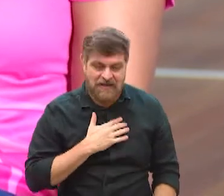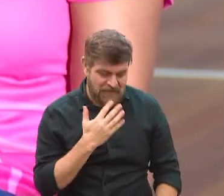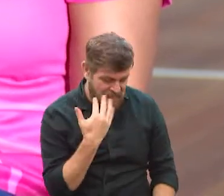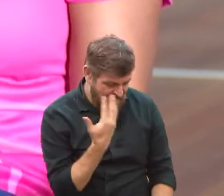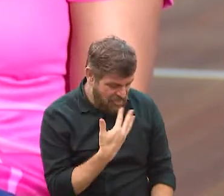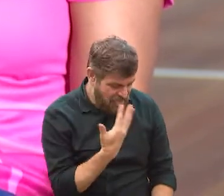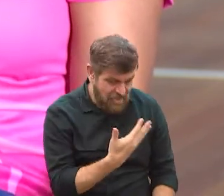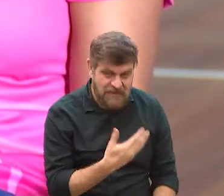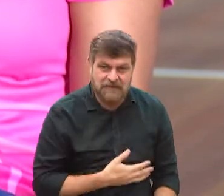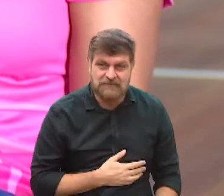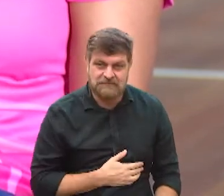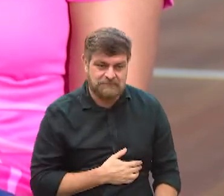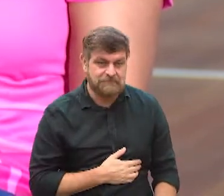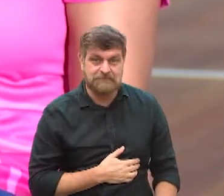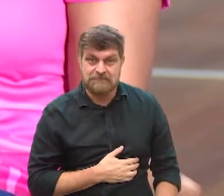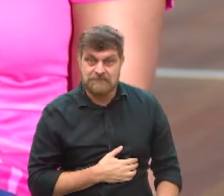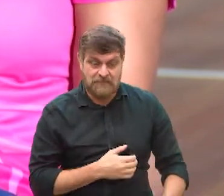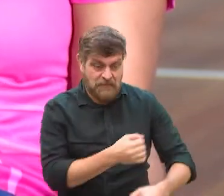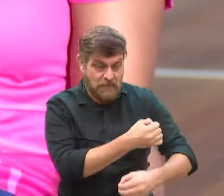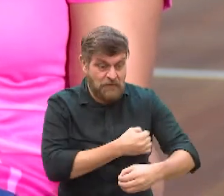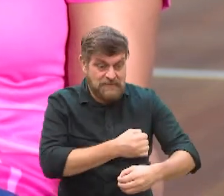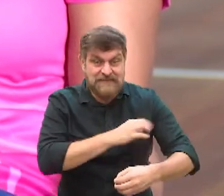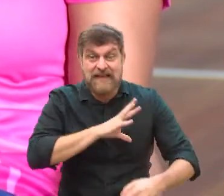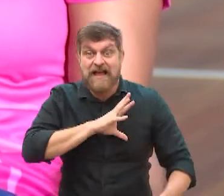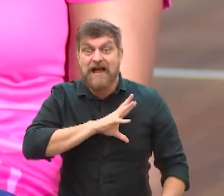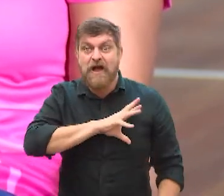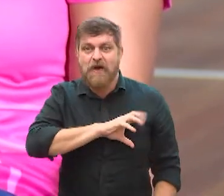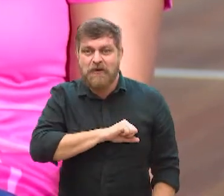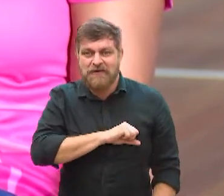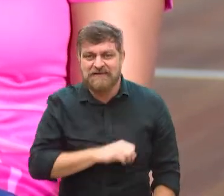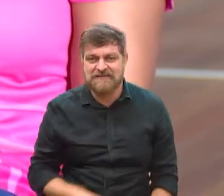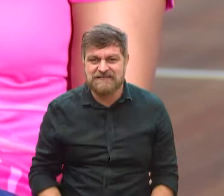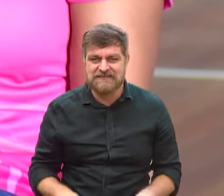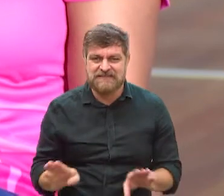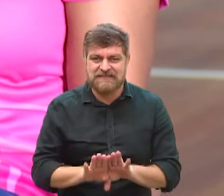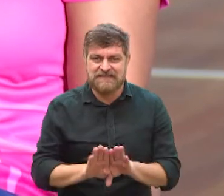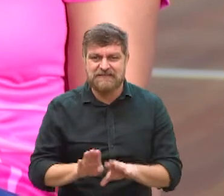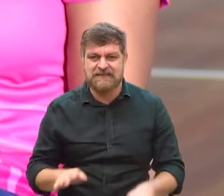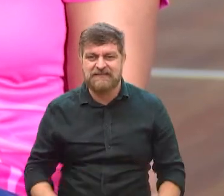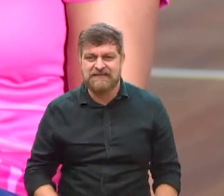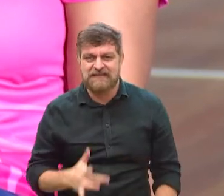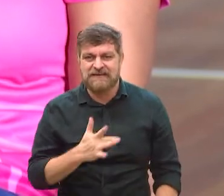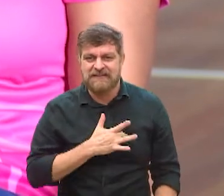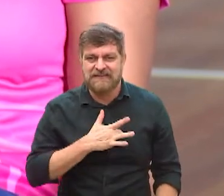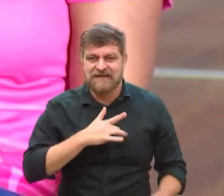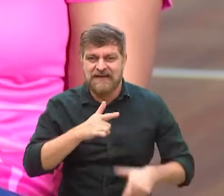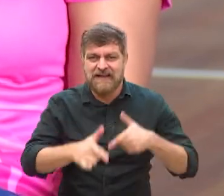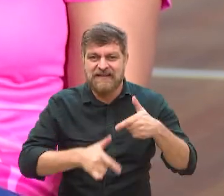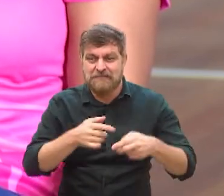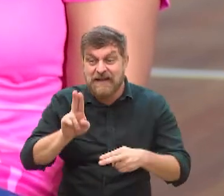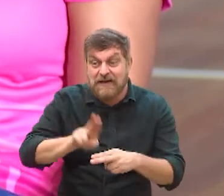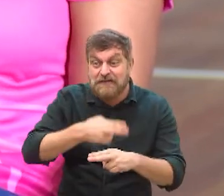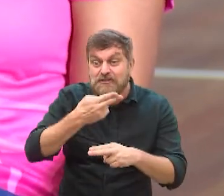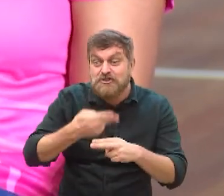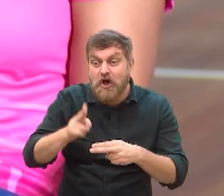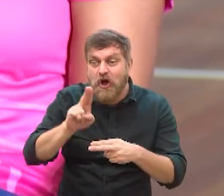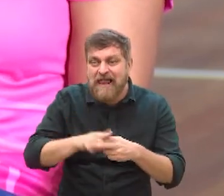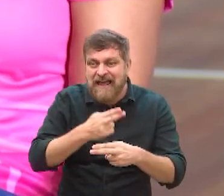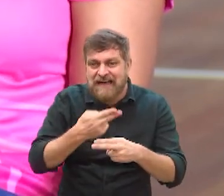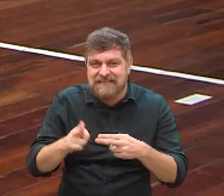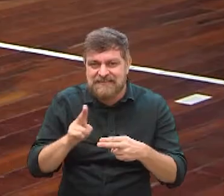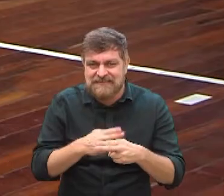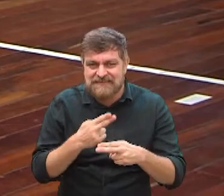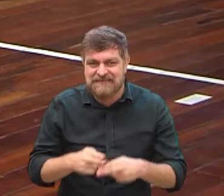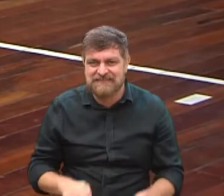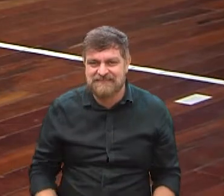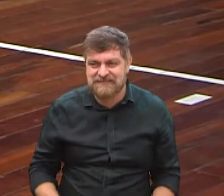que eu gostava de cozinhar e recentemente eu descobri a paixão que eu tinha por trabalhar com chocolates. Tá. E dizem